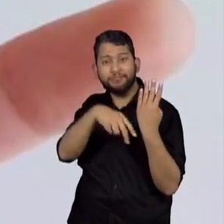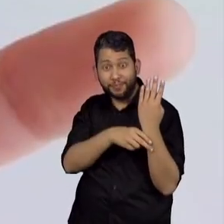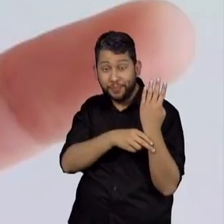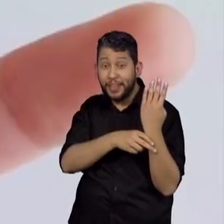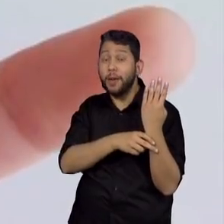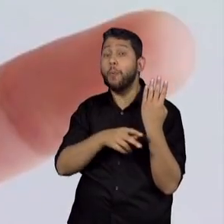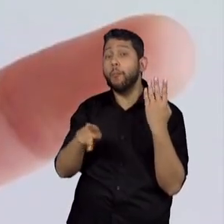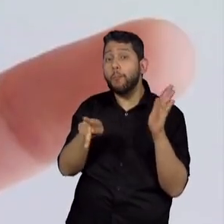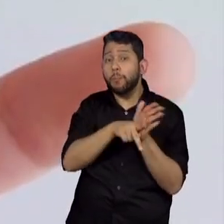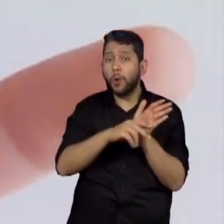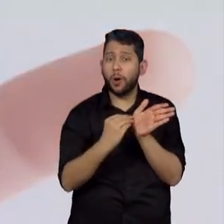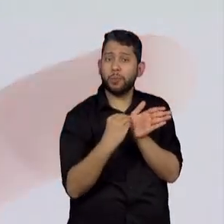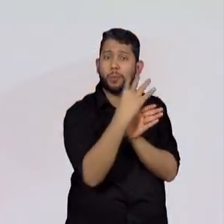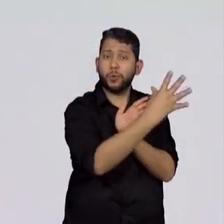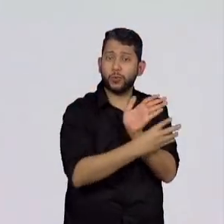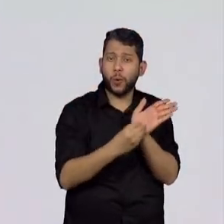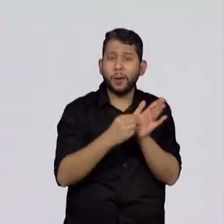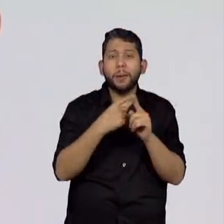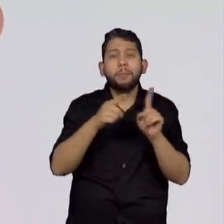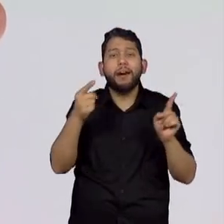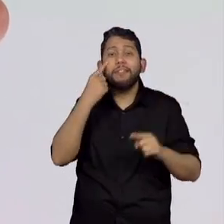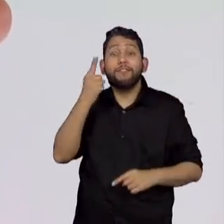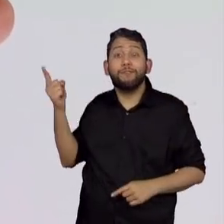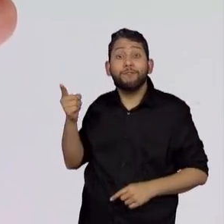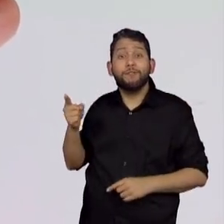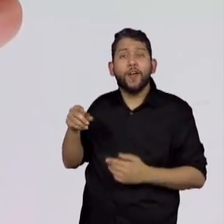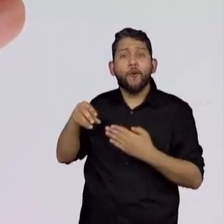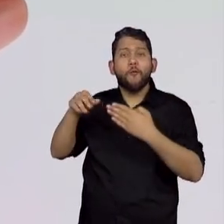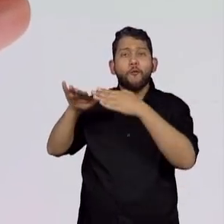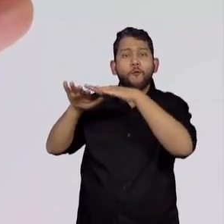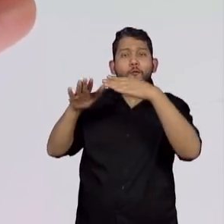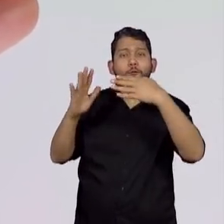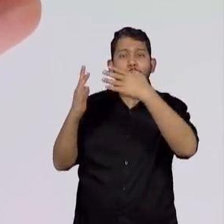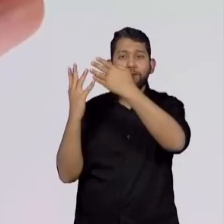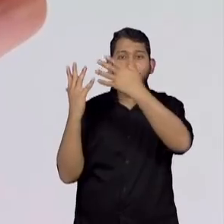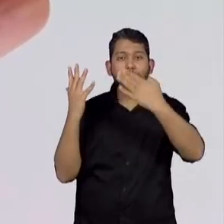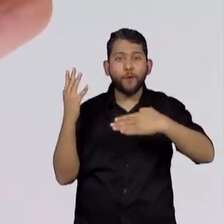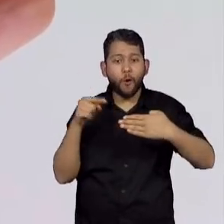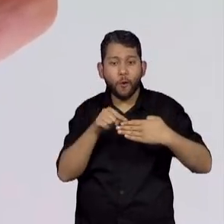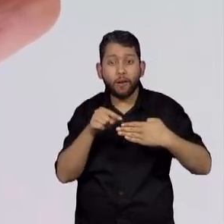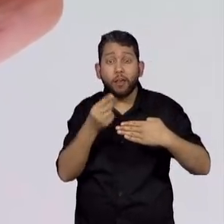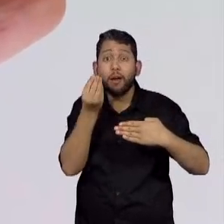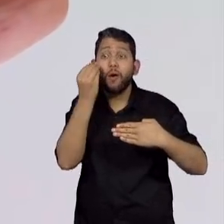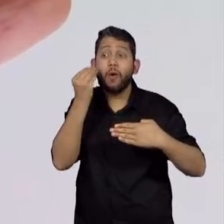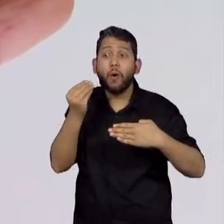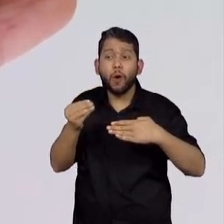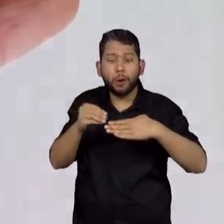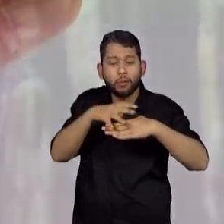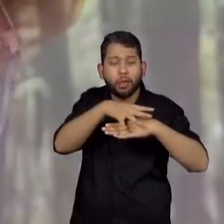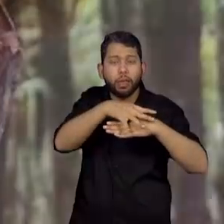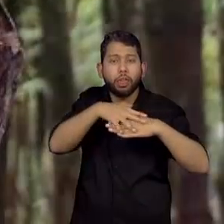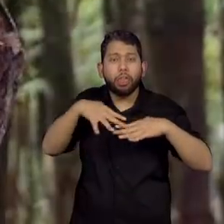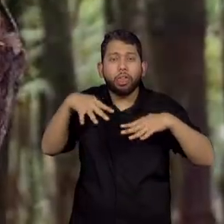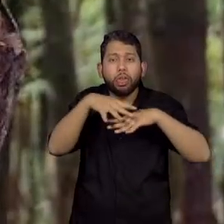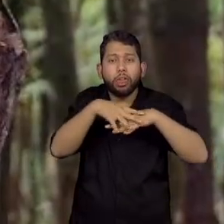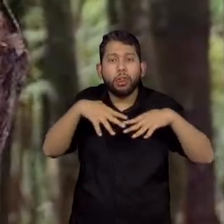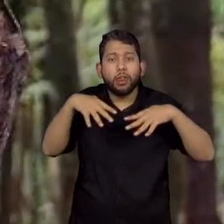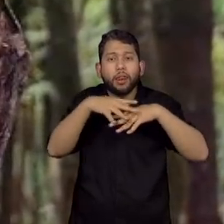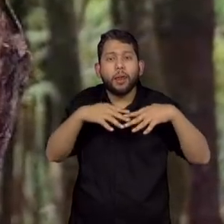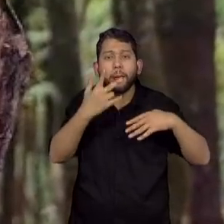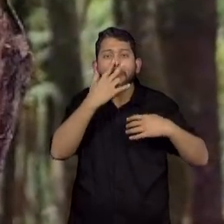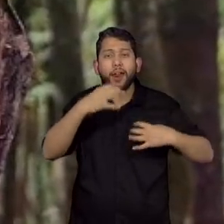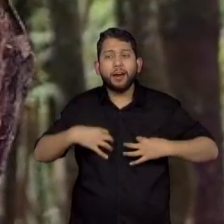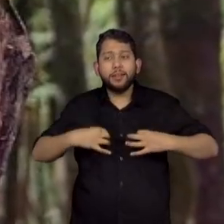usa folhas esqueletizadas de magnólia. O tecido é retirado e ficam só as nervuras. Parece uma